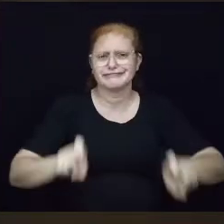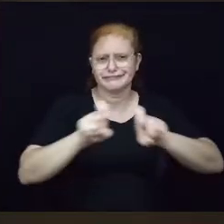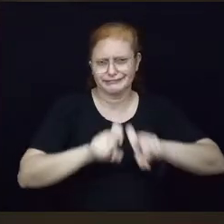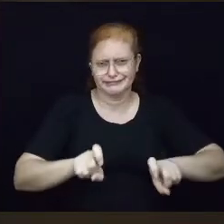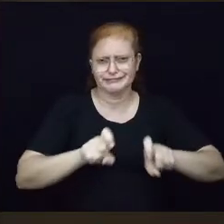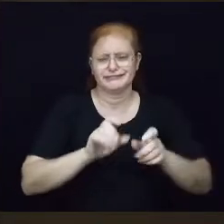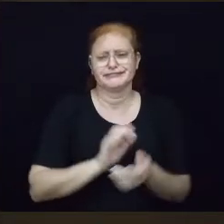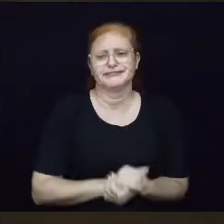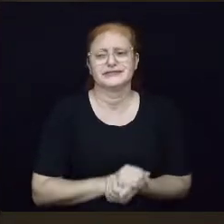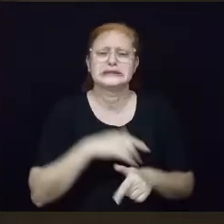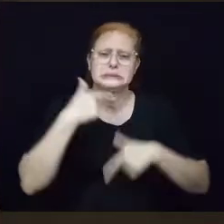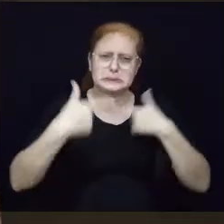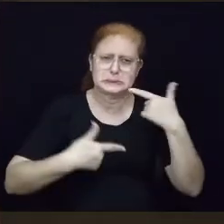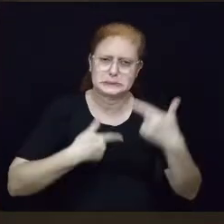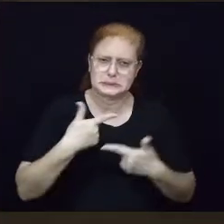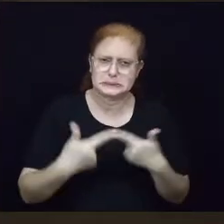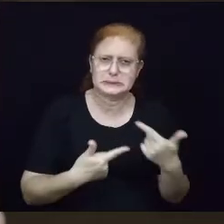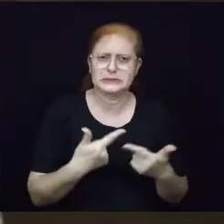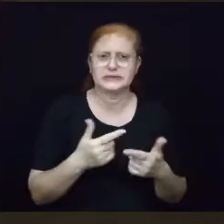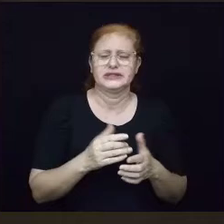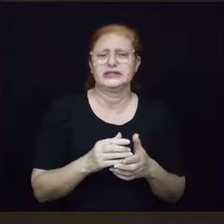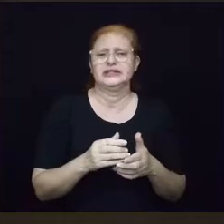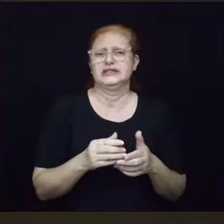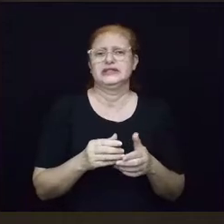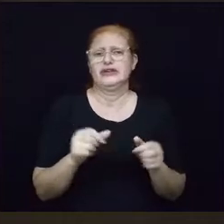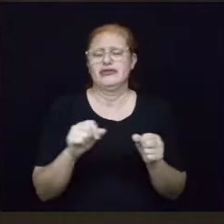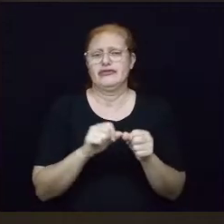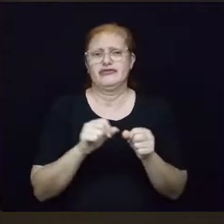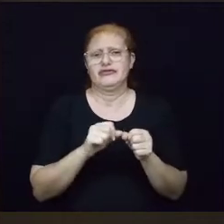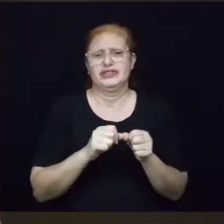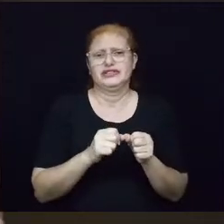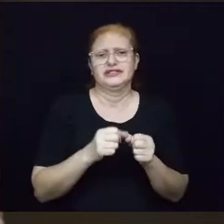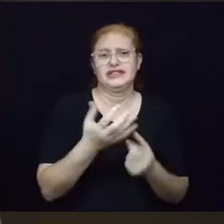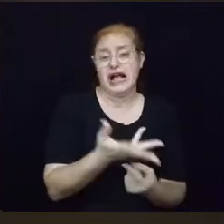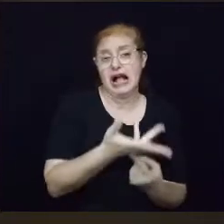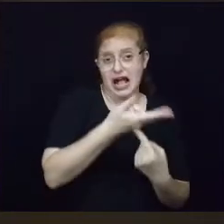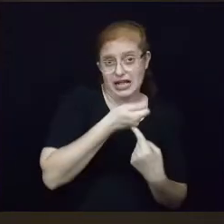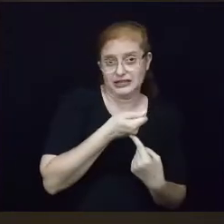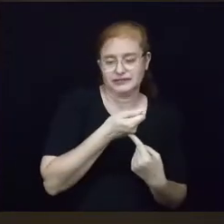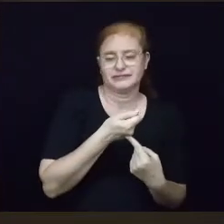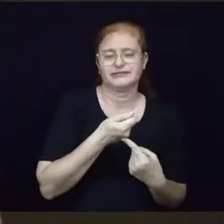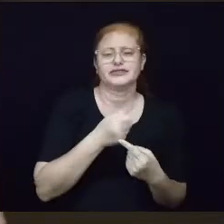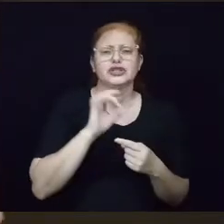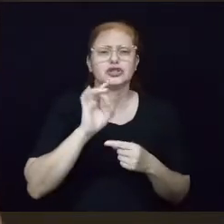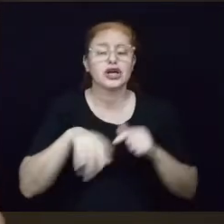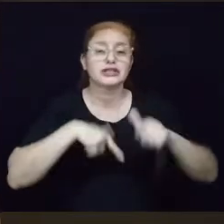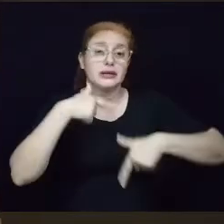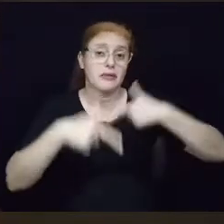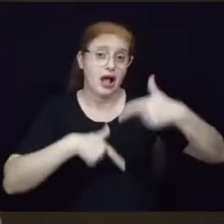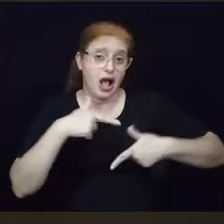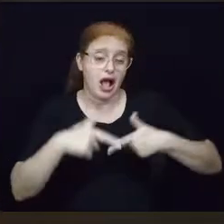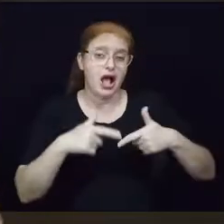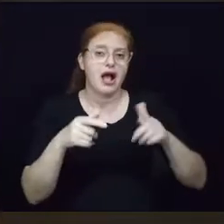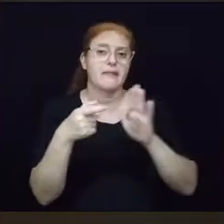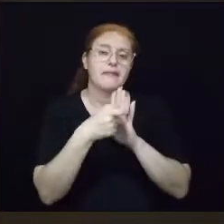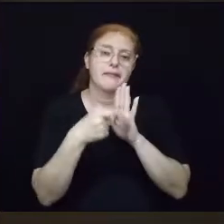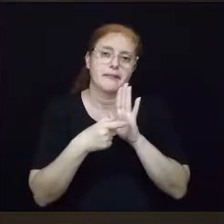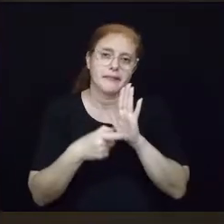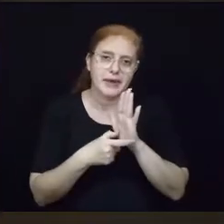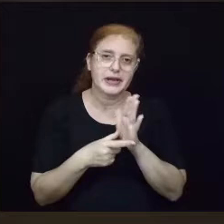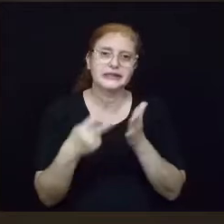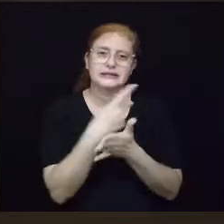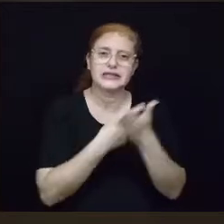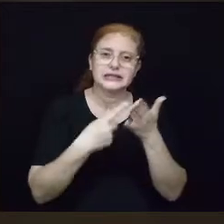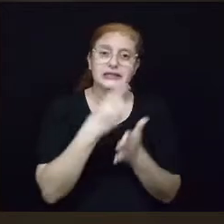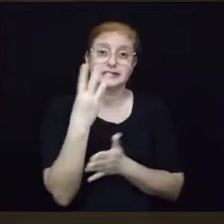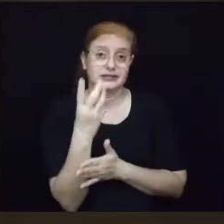computador, né, sem trabalhar, sem esculpir, e trabalhando somente com programas de